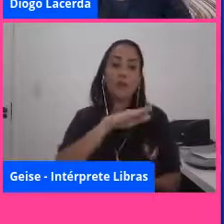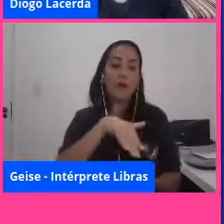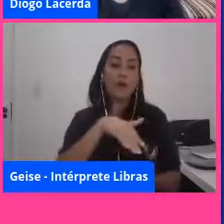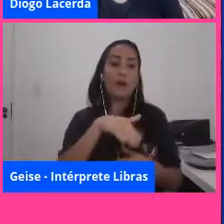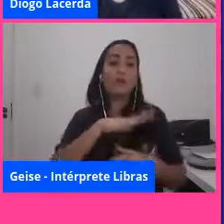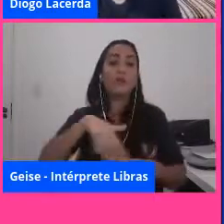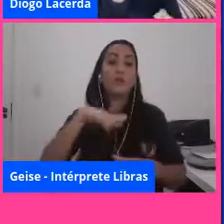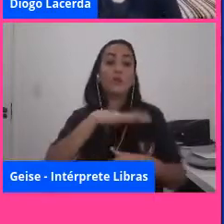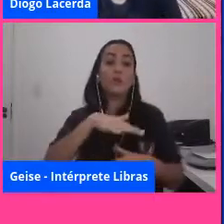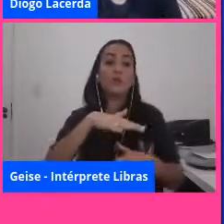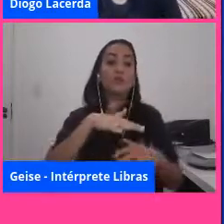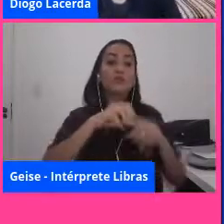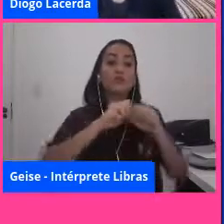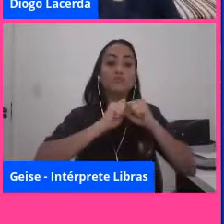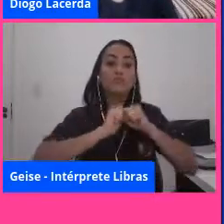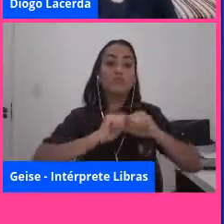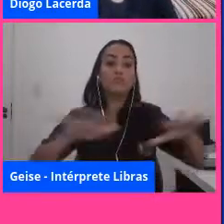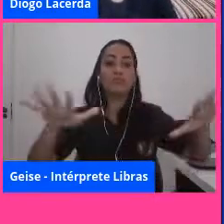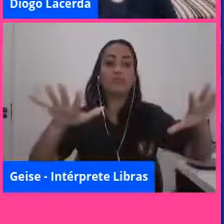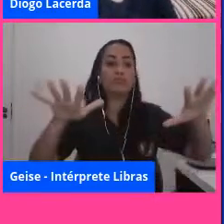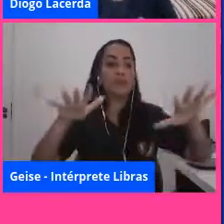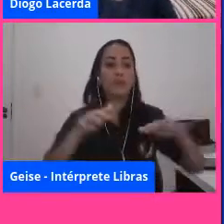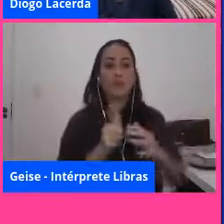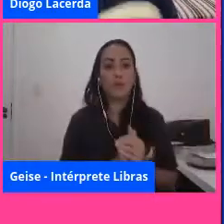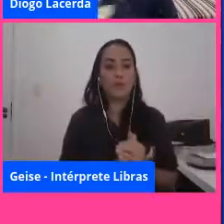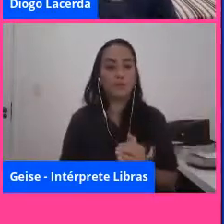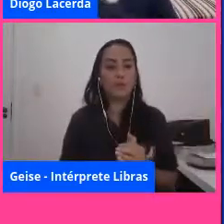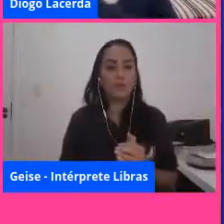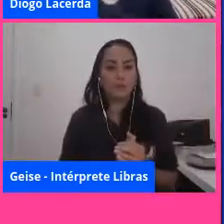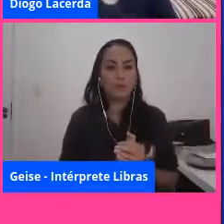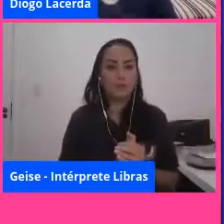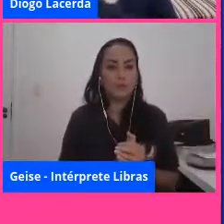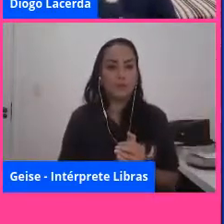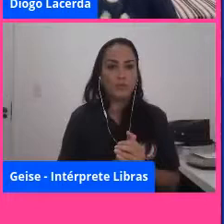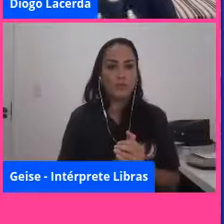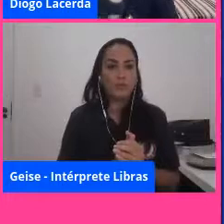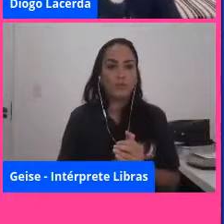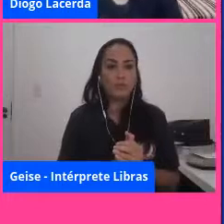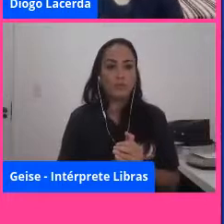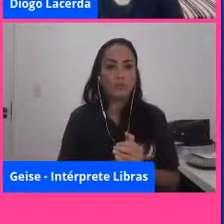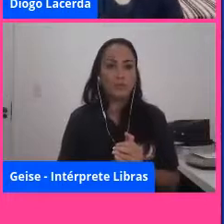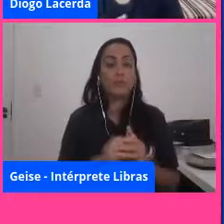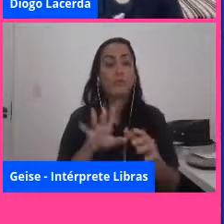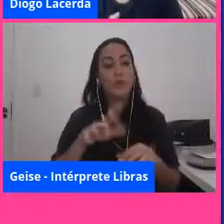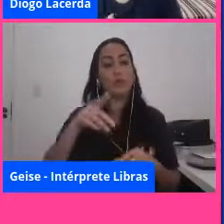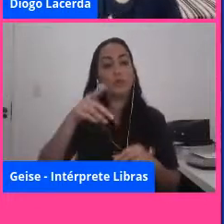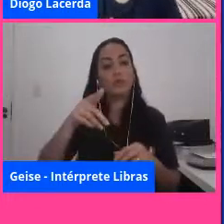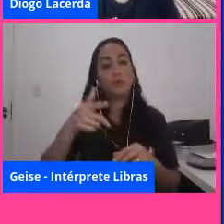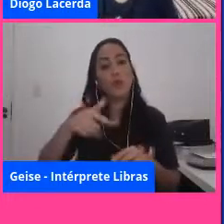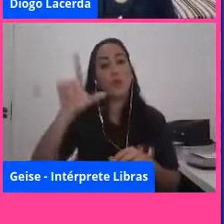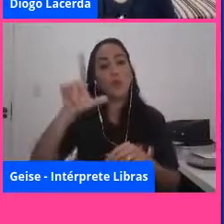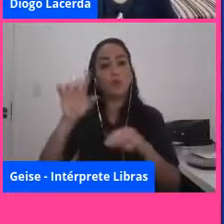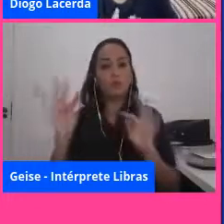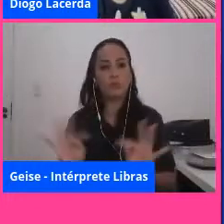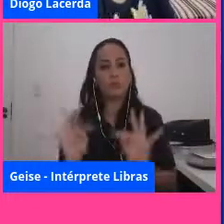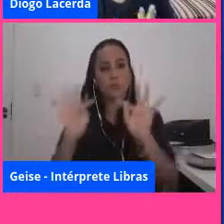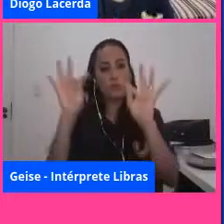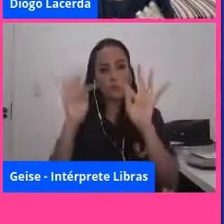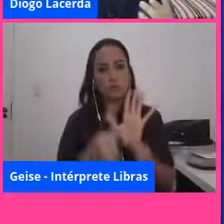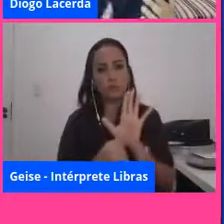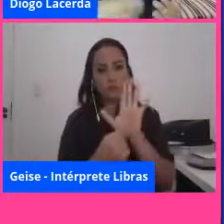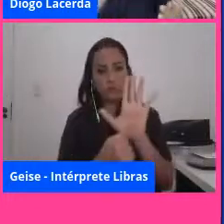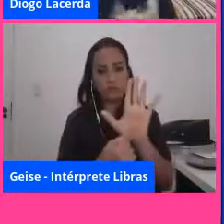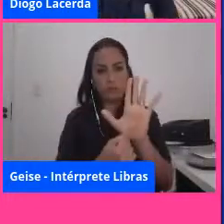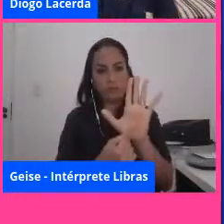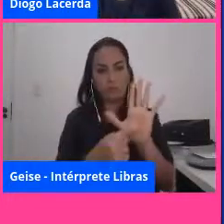são produtos de baixo custo. E existem outras tecnologias, como, por exemplo, essa que a gente está exibindo agora, que são impressoras que